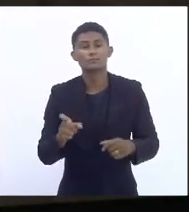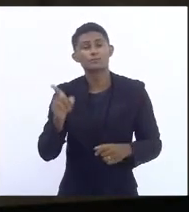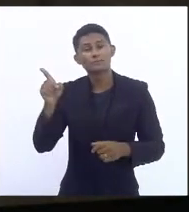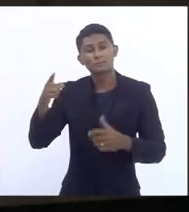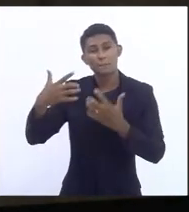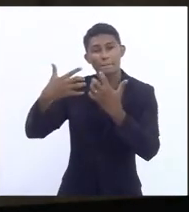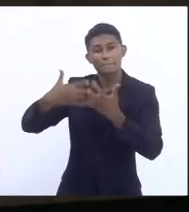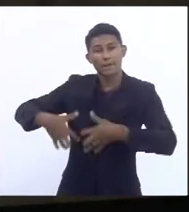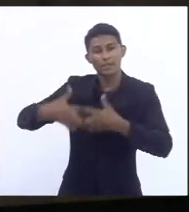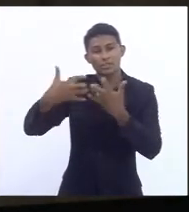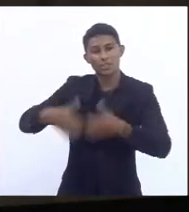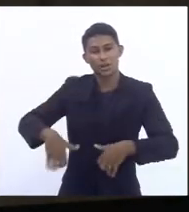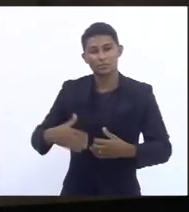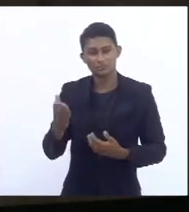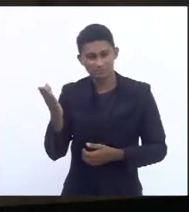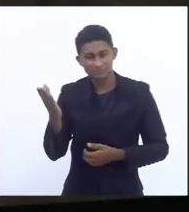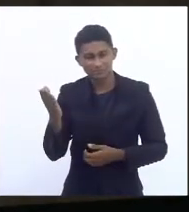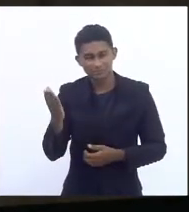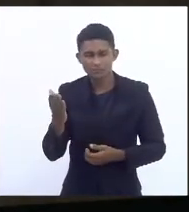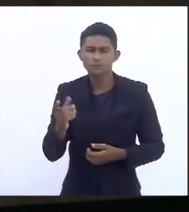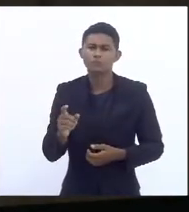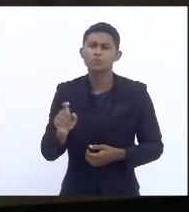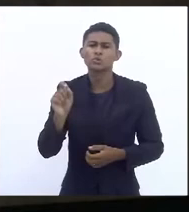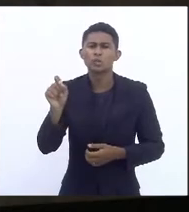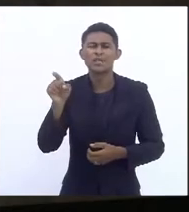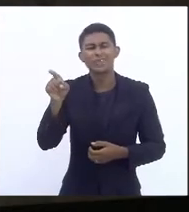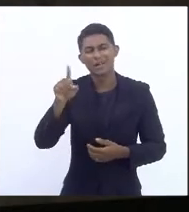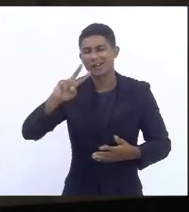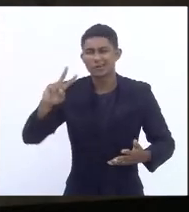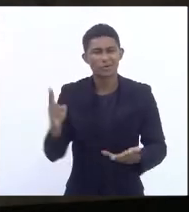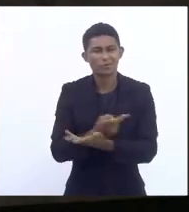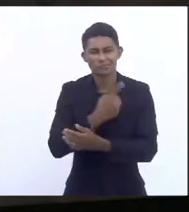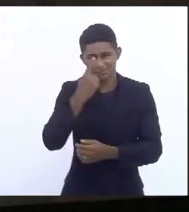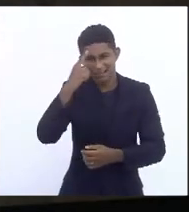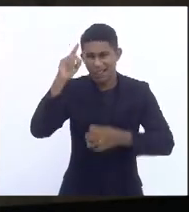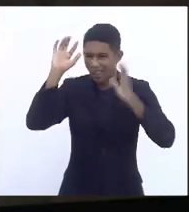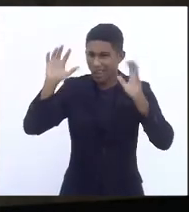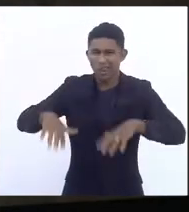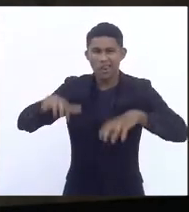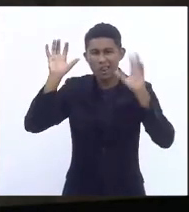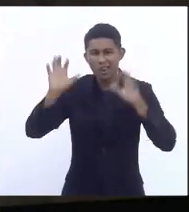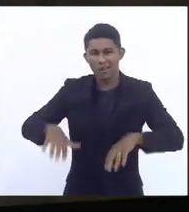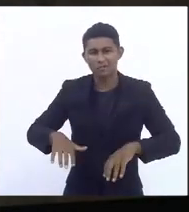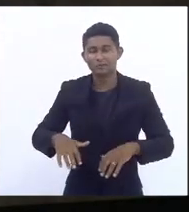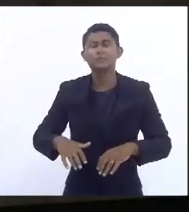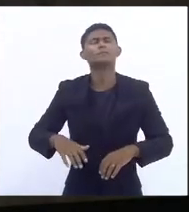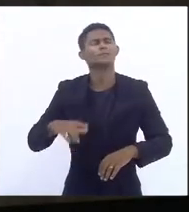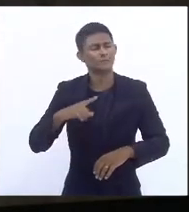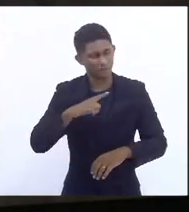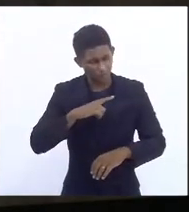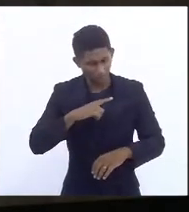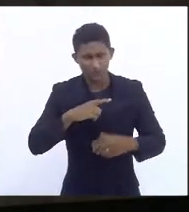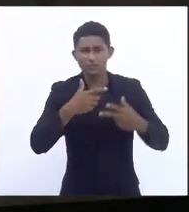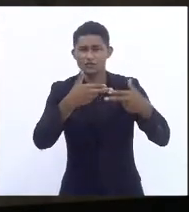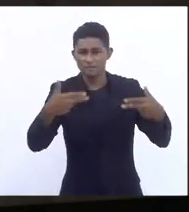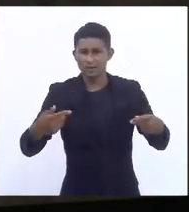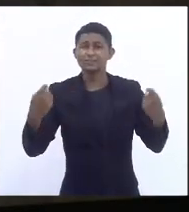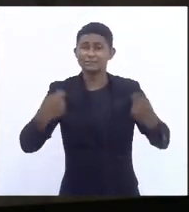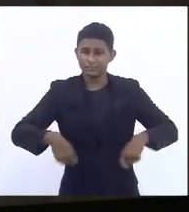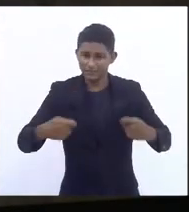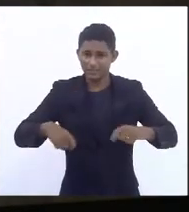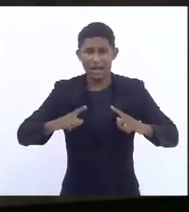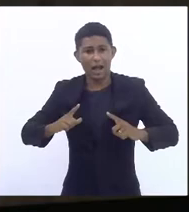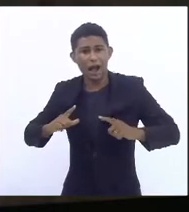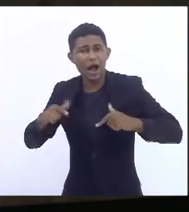é? Com a tragédia que acometeu esse município, tem uma série de providências que precisam ser tomadas,